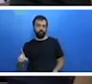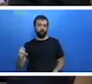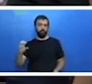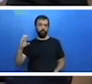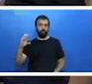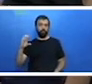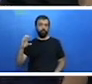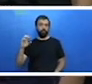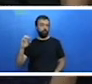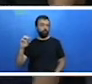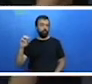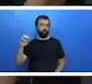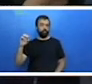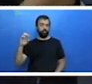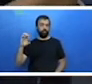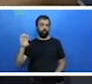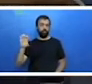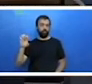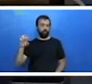centésimo, tá?